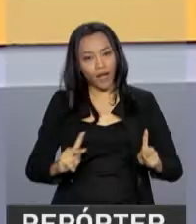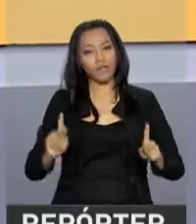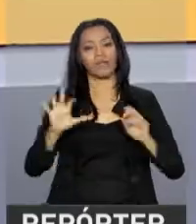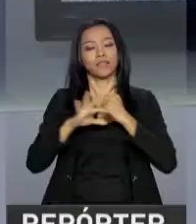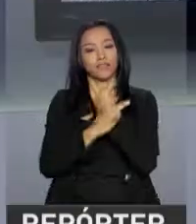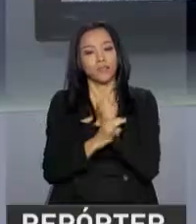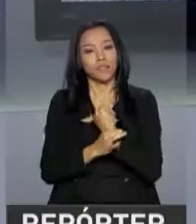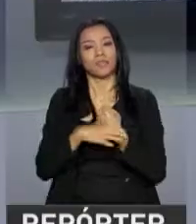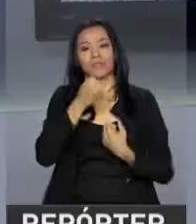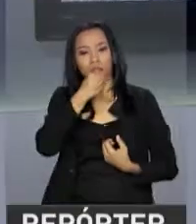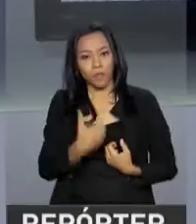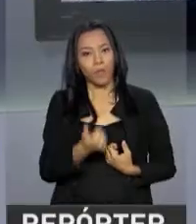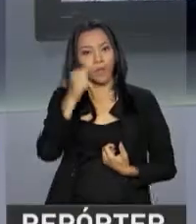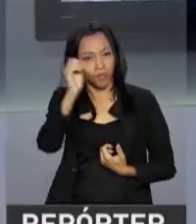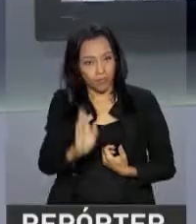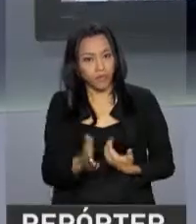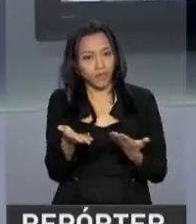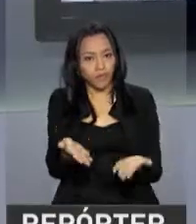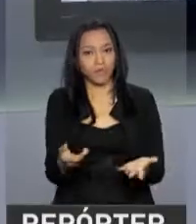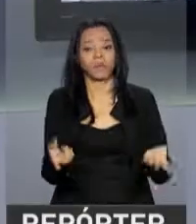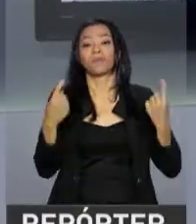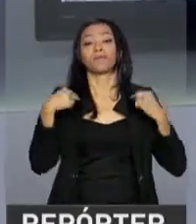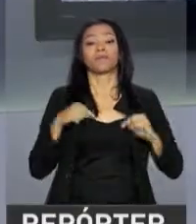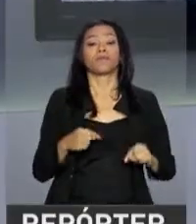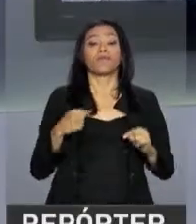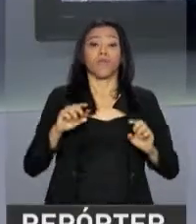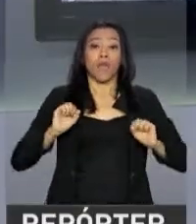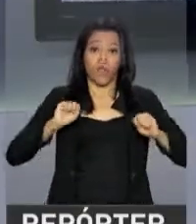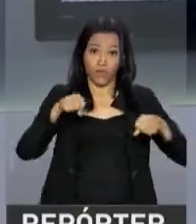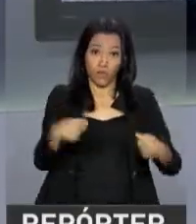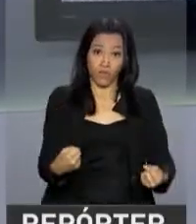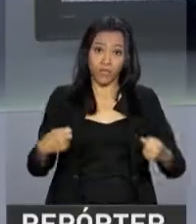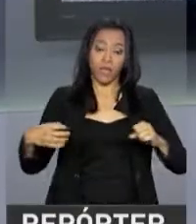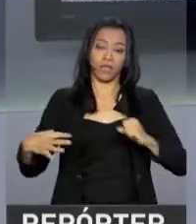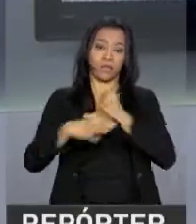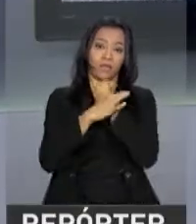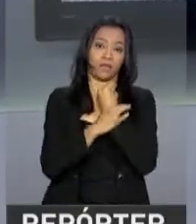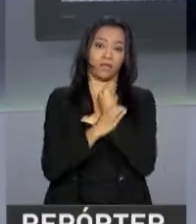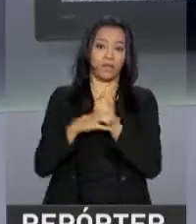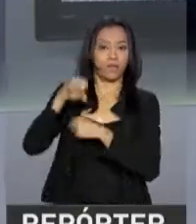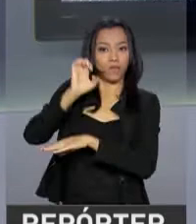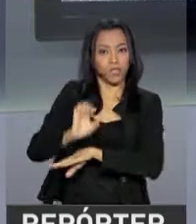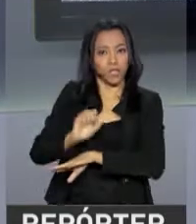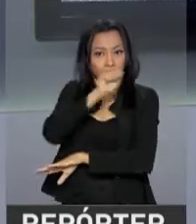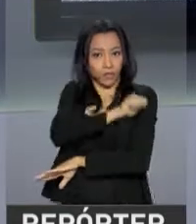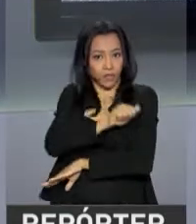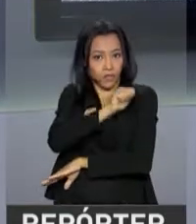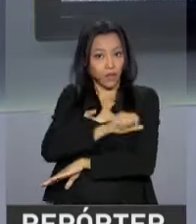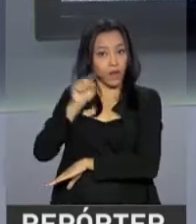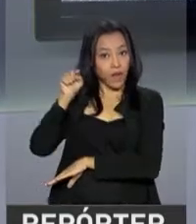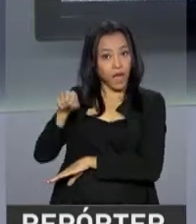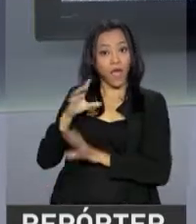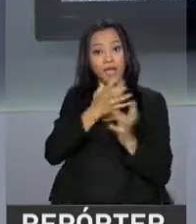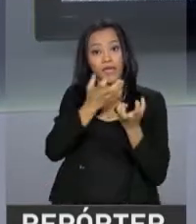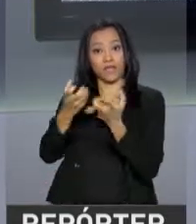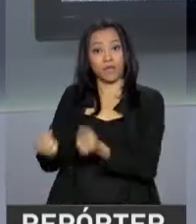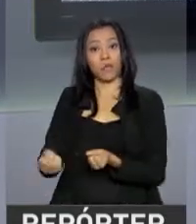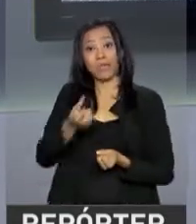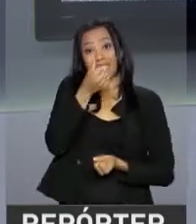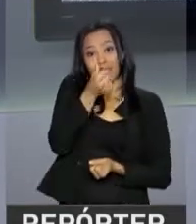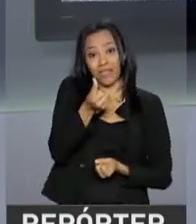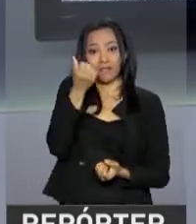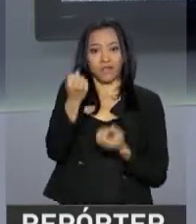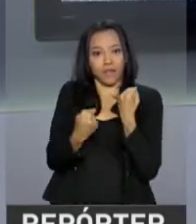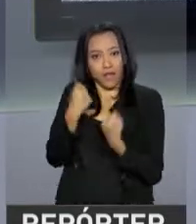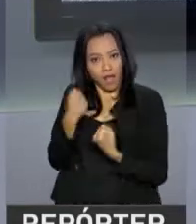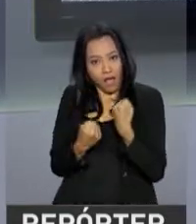internacionais. Para reforçar a segurança no Rio de Janeiro, o Rio de Janeiro recebeu 6 veículos blindados. Os carros foram repassados pelo